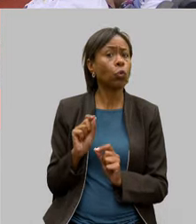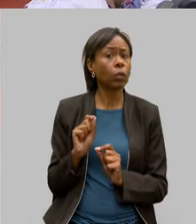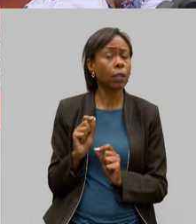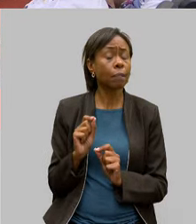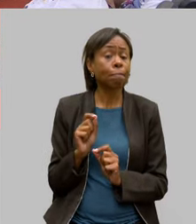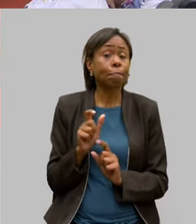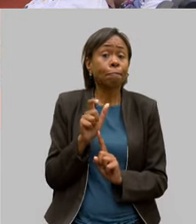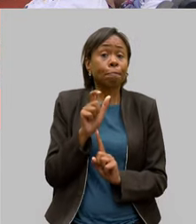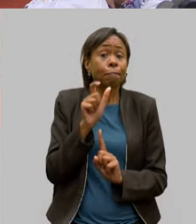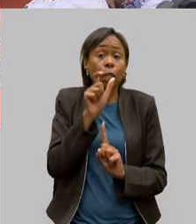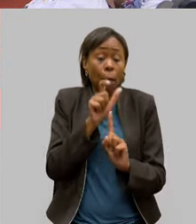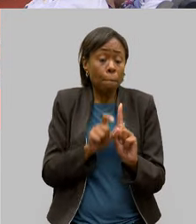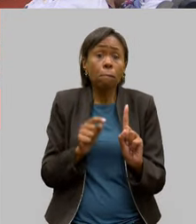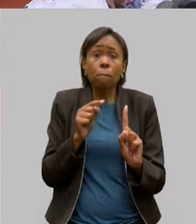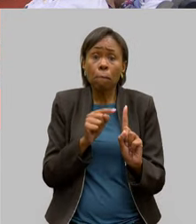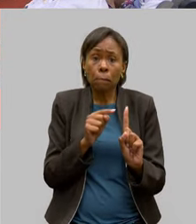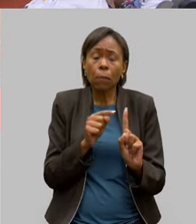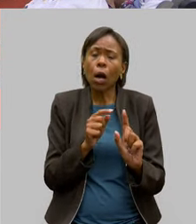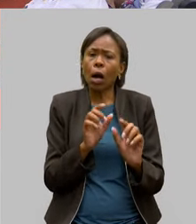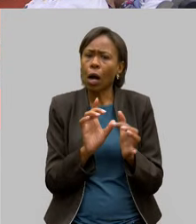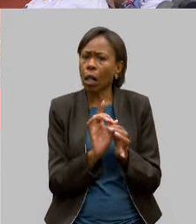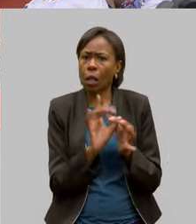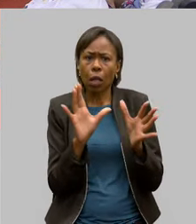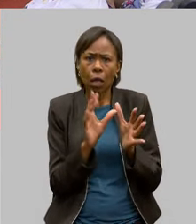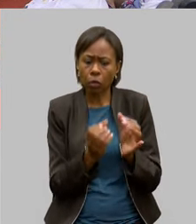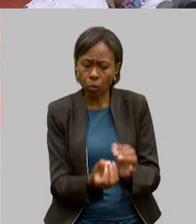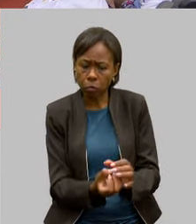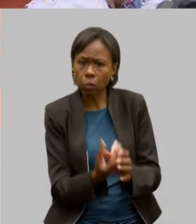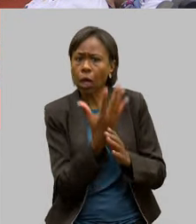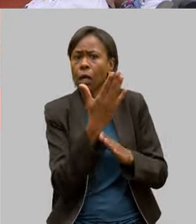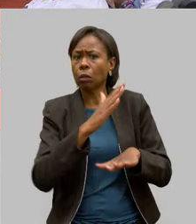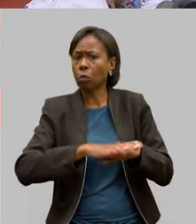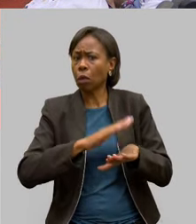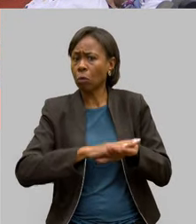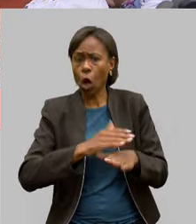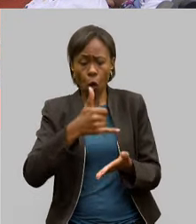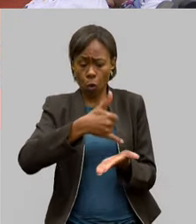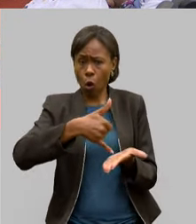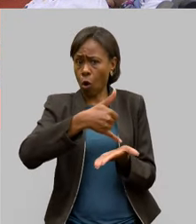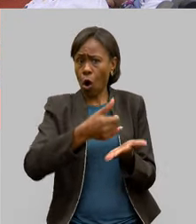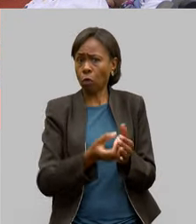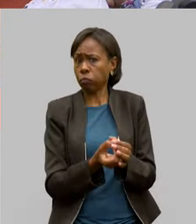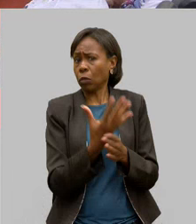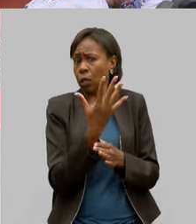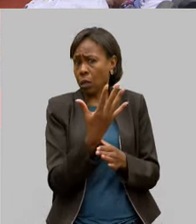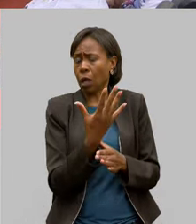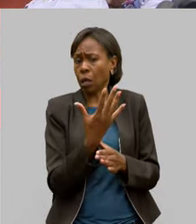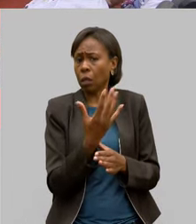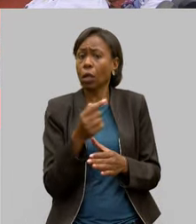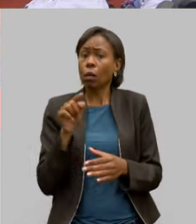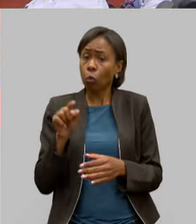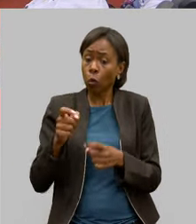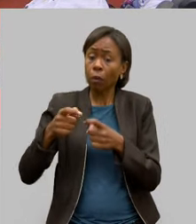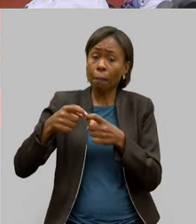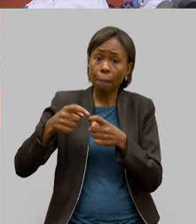eh cultive extraia o seu próprio óleo e que isso tudo é referendado por médicos é tudo referendado por profissionais